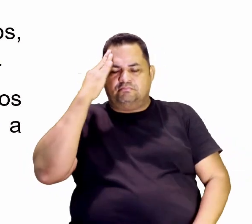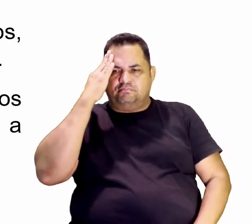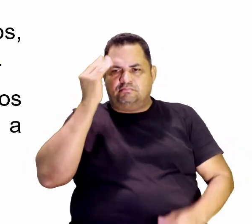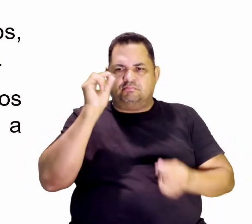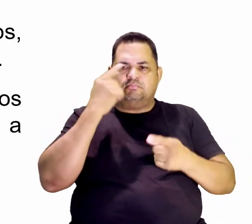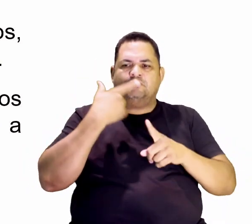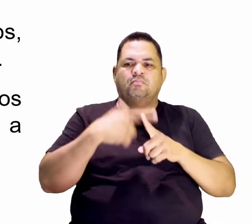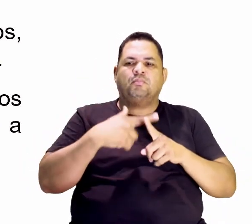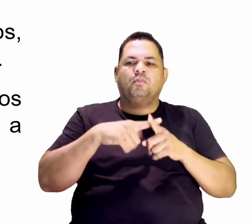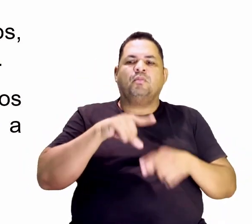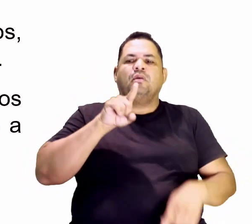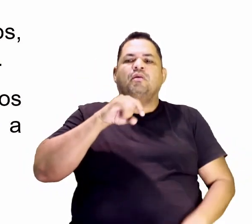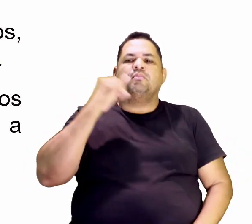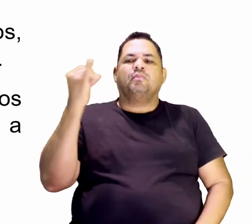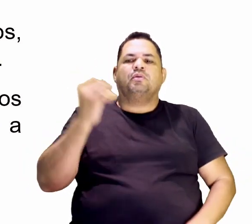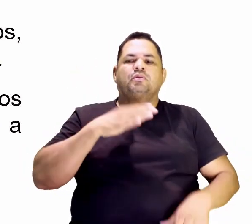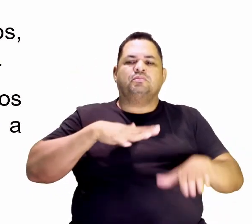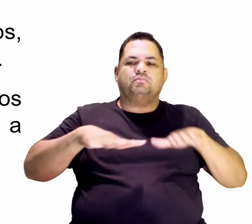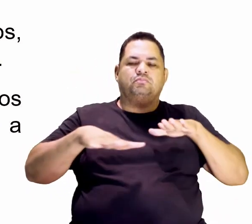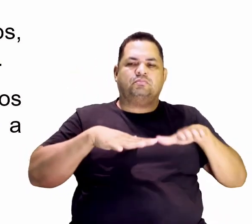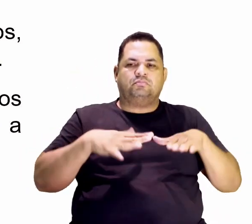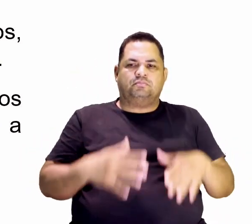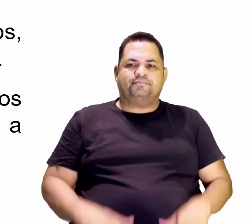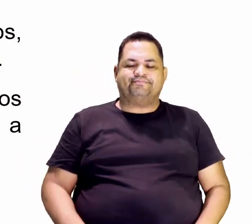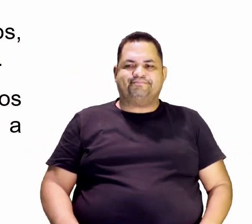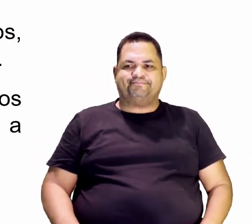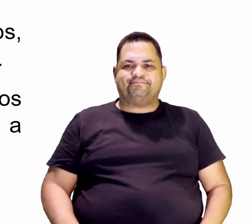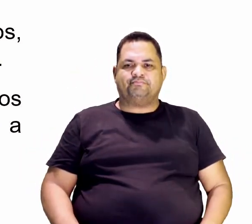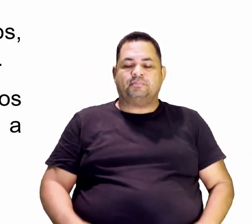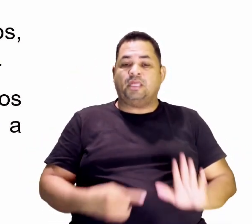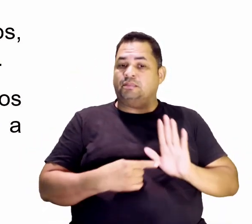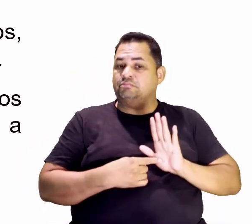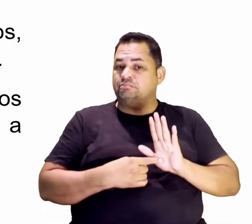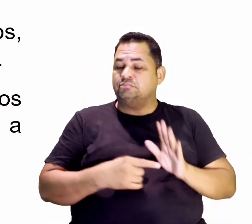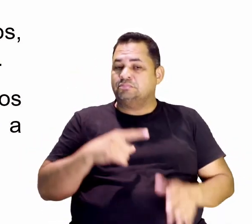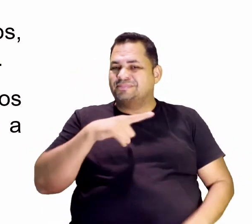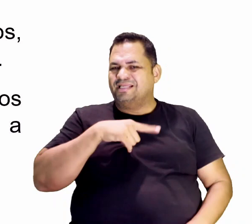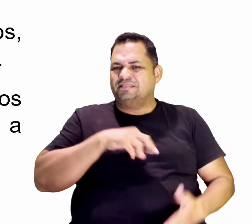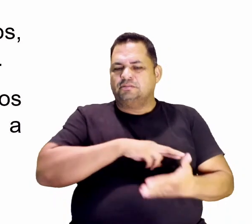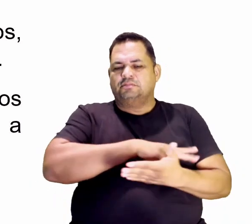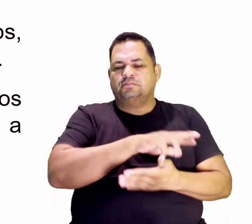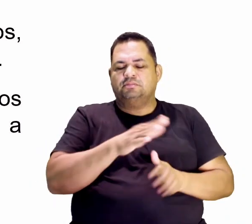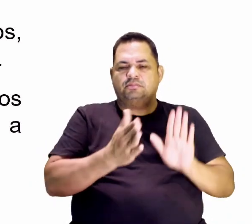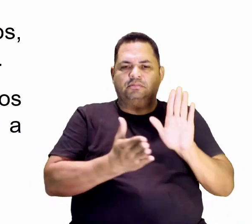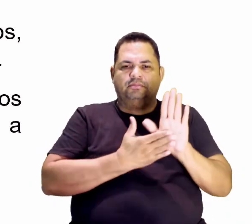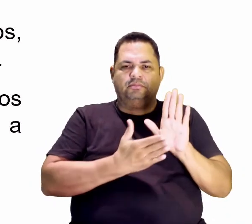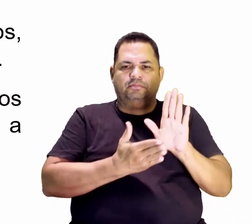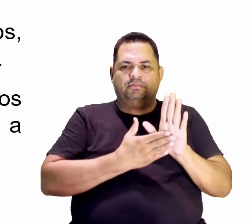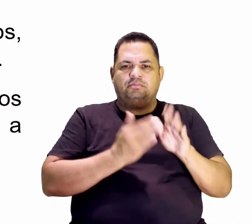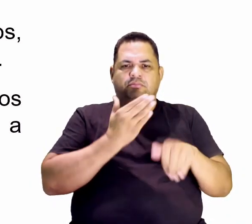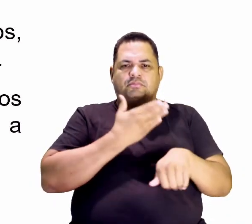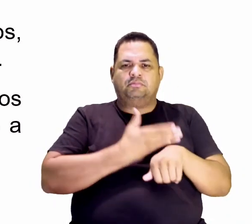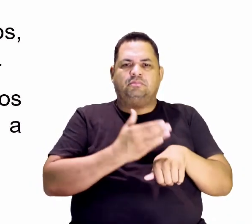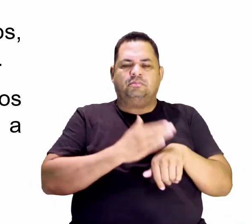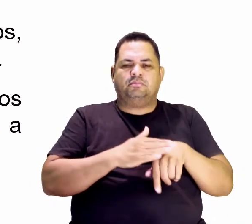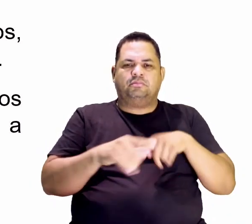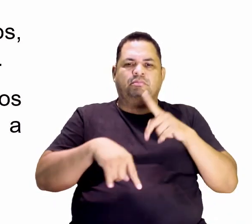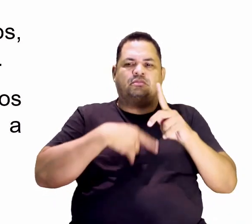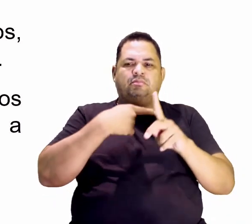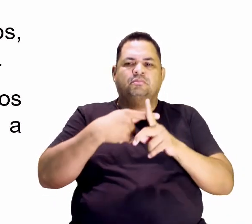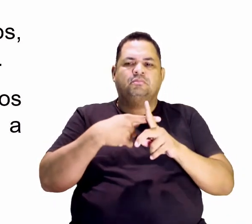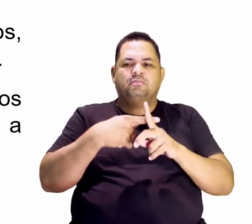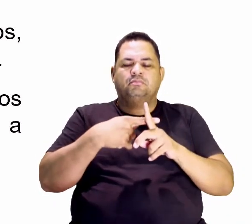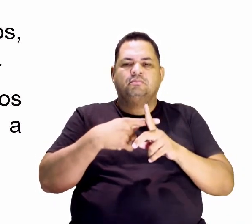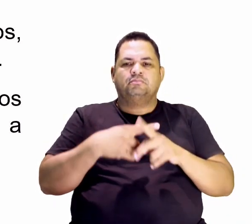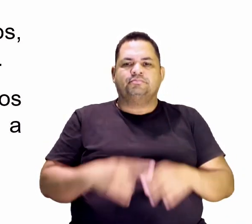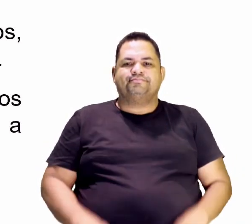da importância desses movimentos, tá? E aí eu trouxe várias propostas no momento do Exercite-se Mais, em todas as aulas, não